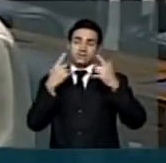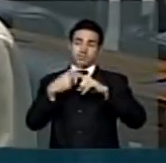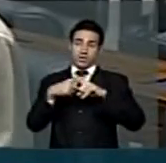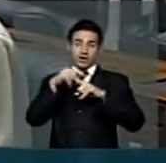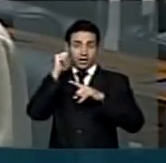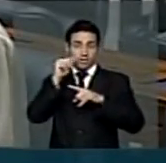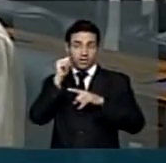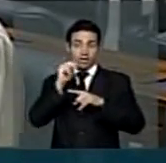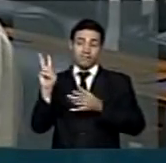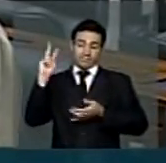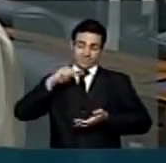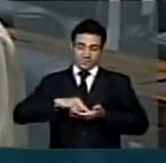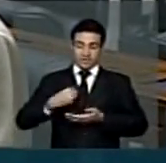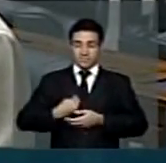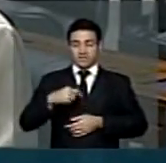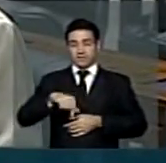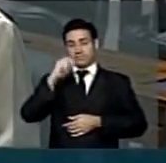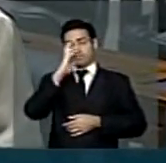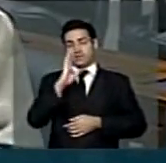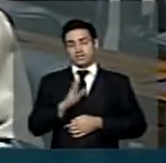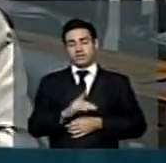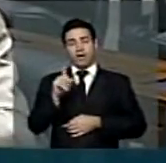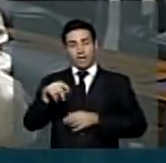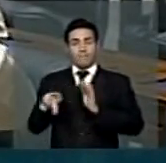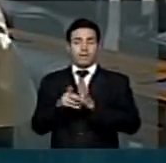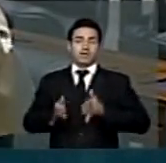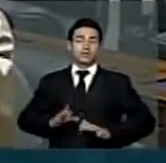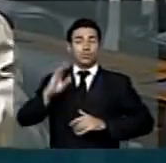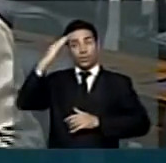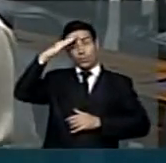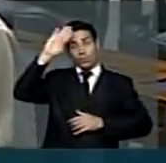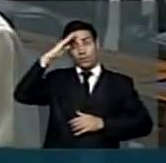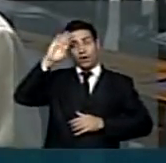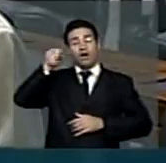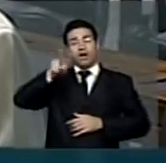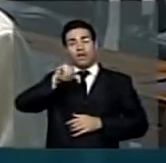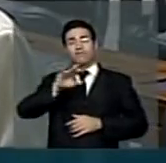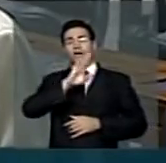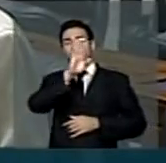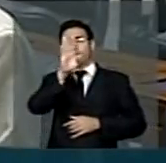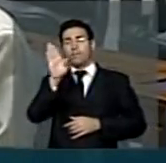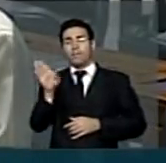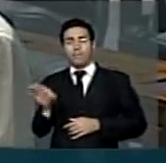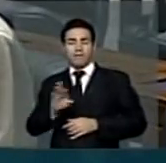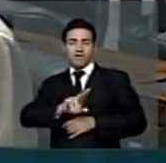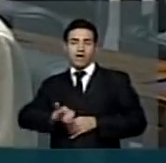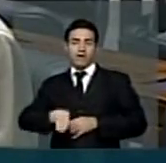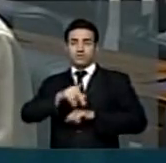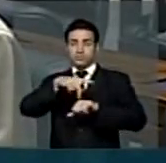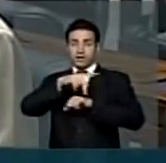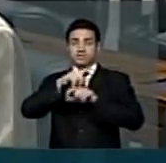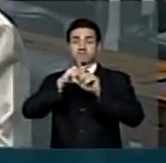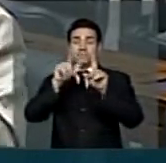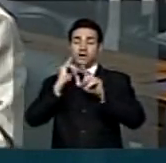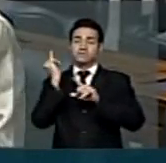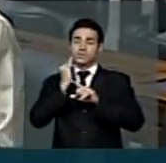sua presença no nosso país. É um roteiro que ela vai fazer por inúmeros países, mas é